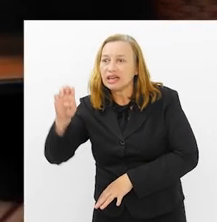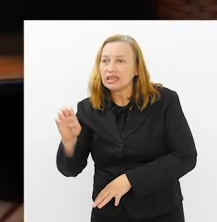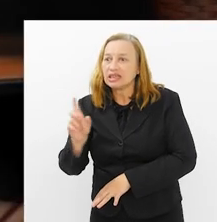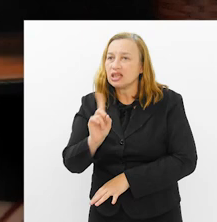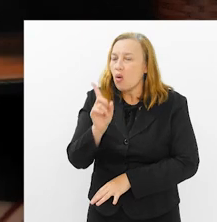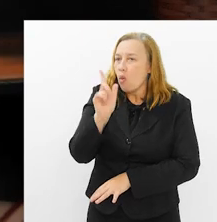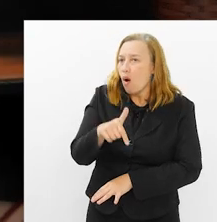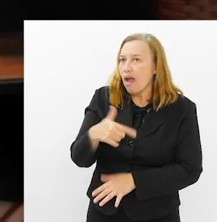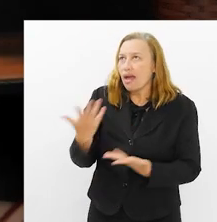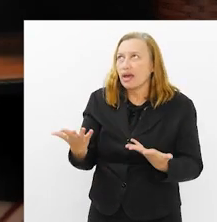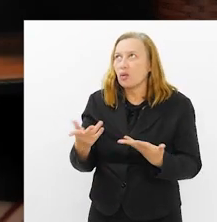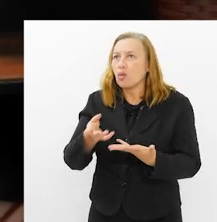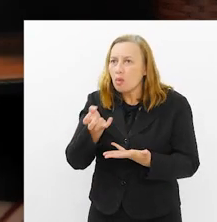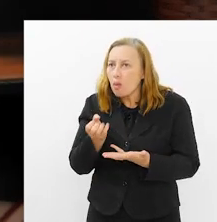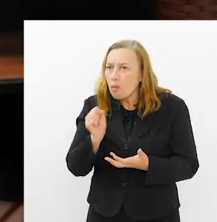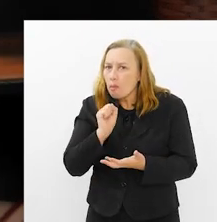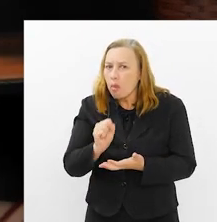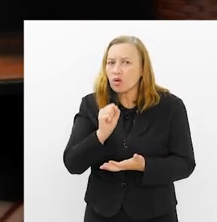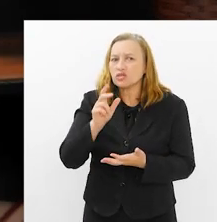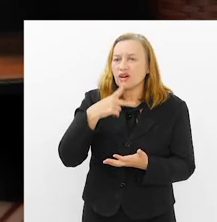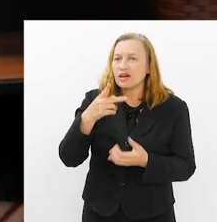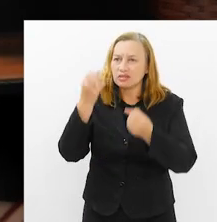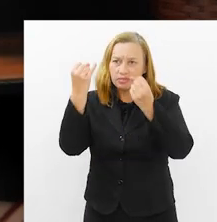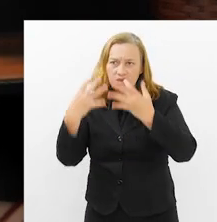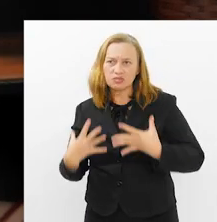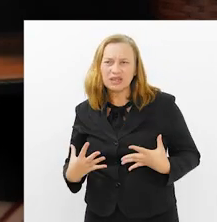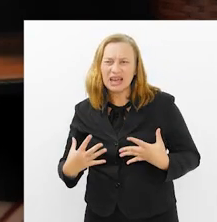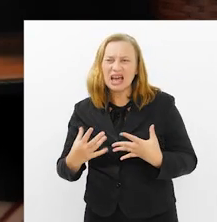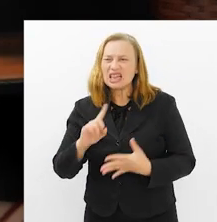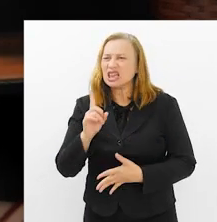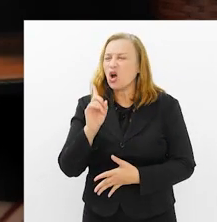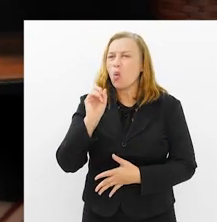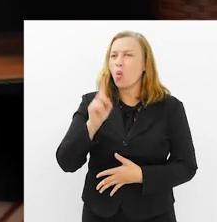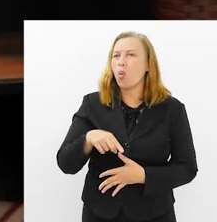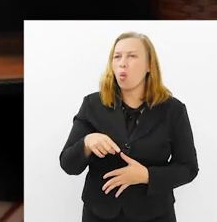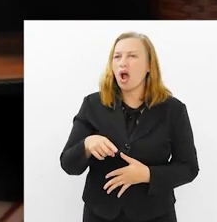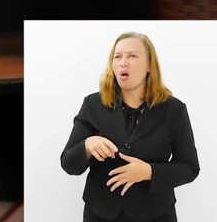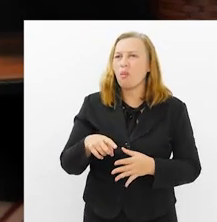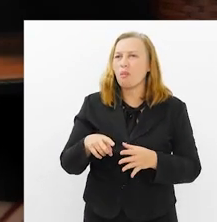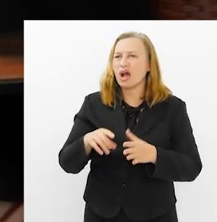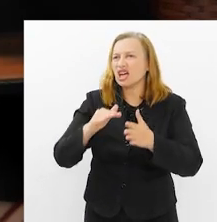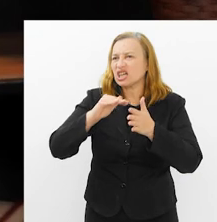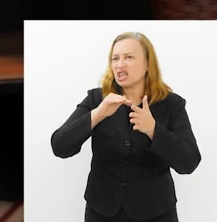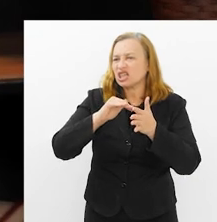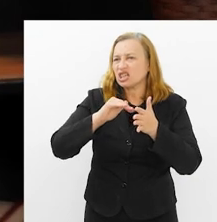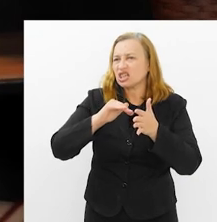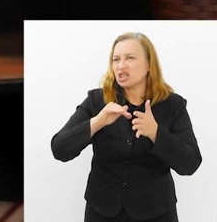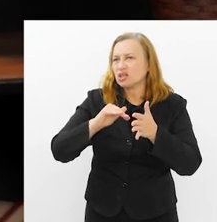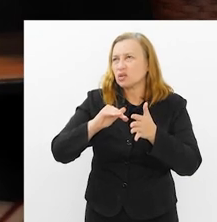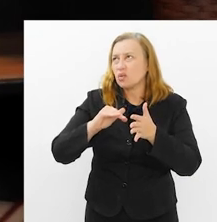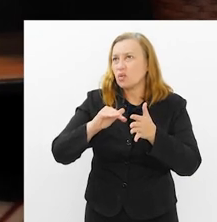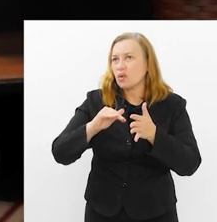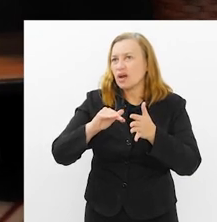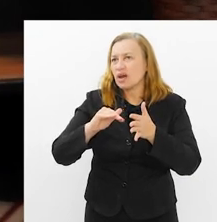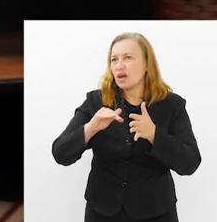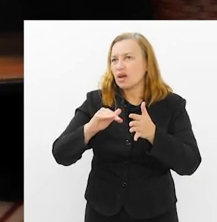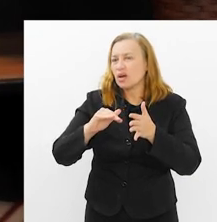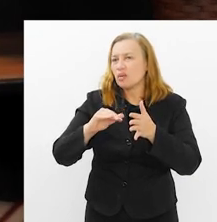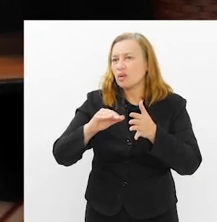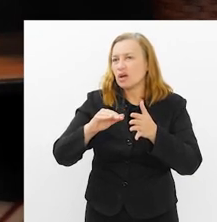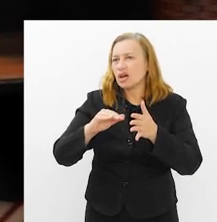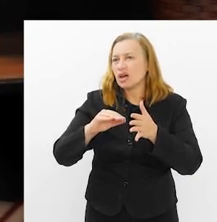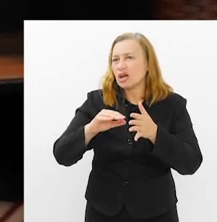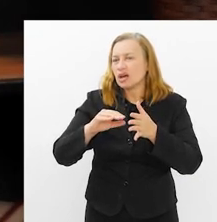não é uma, como que eu posso dizer para que seja bem esclarecido? não é uma desconstrução do